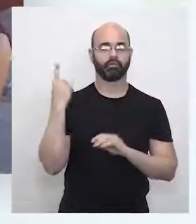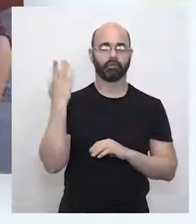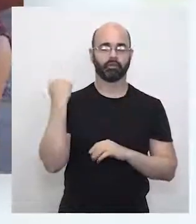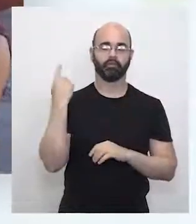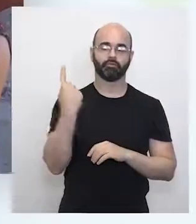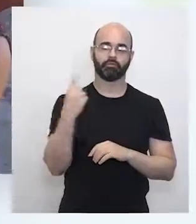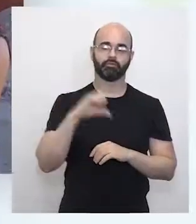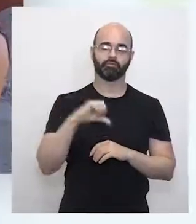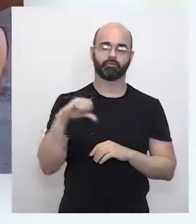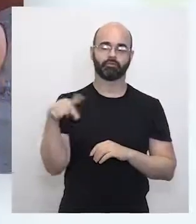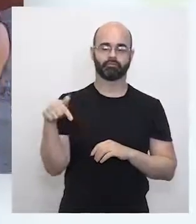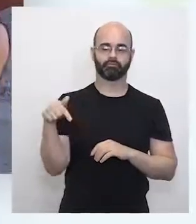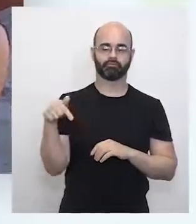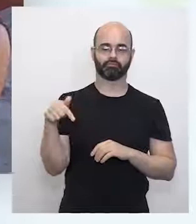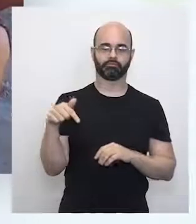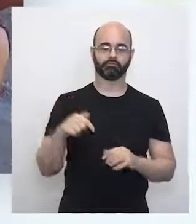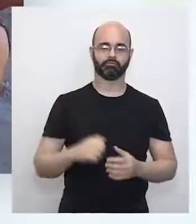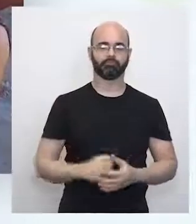1997.